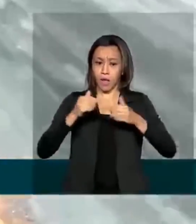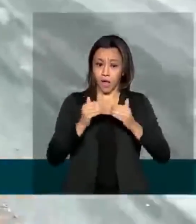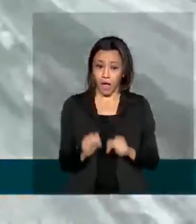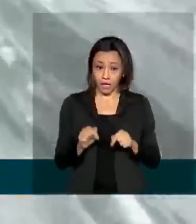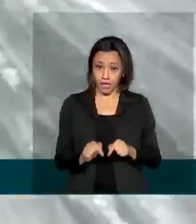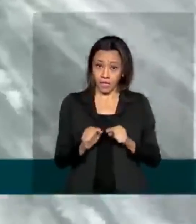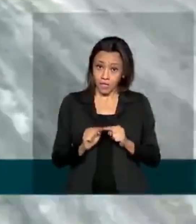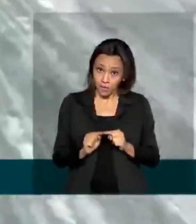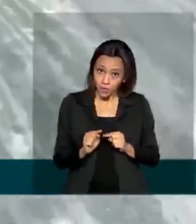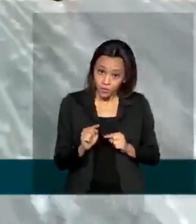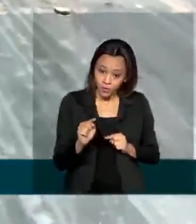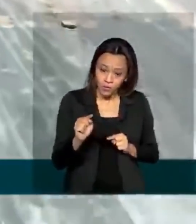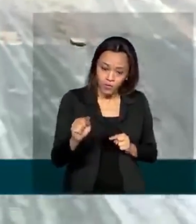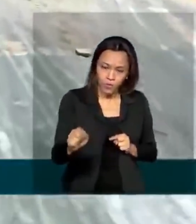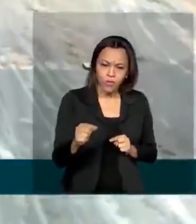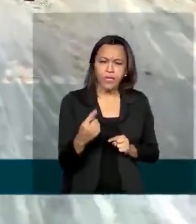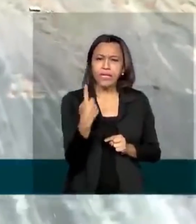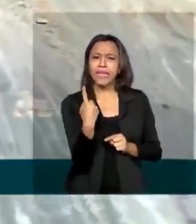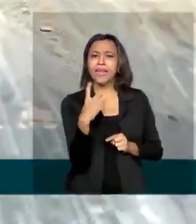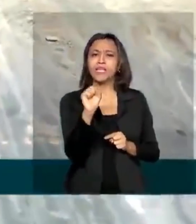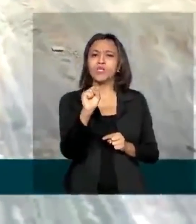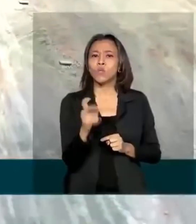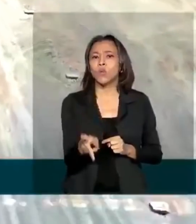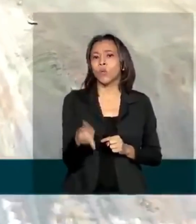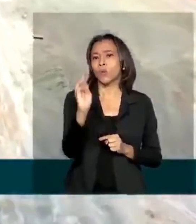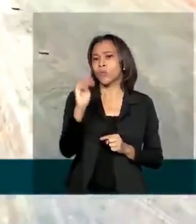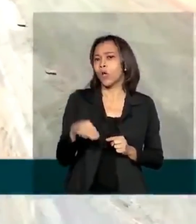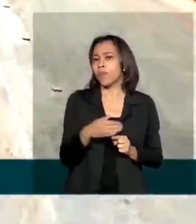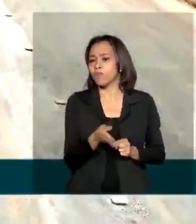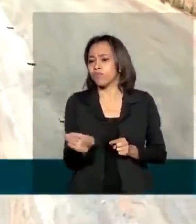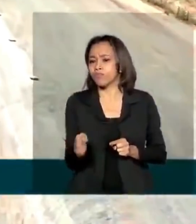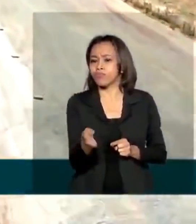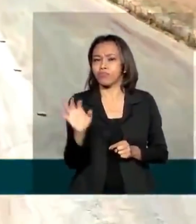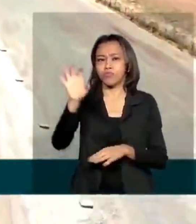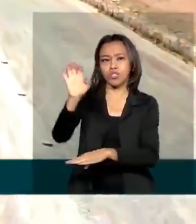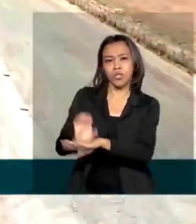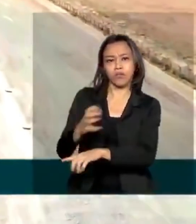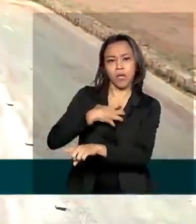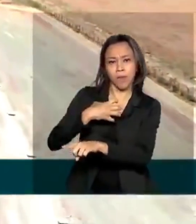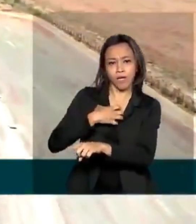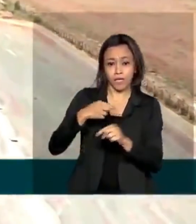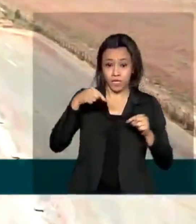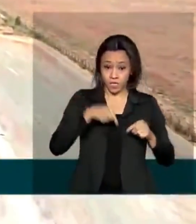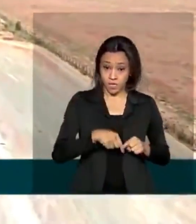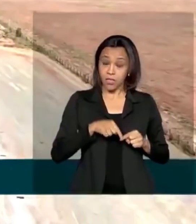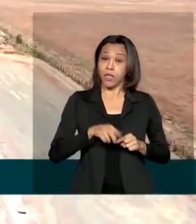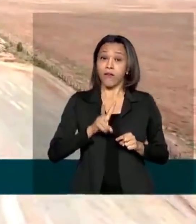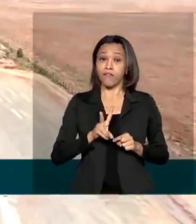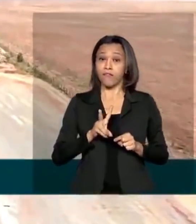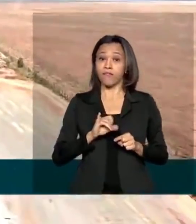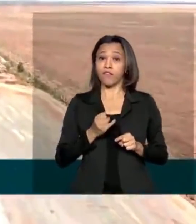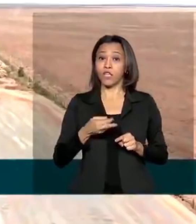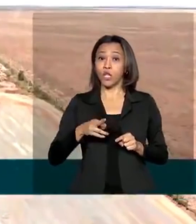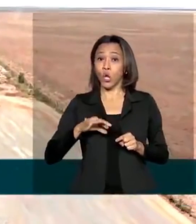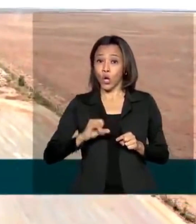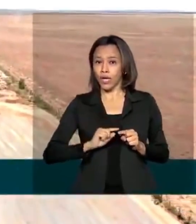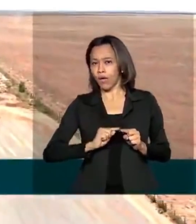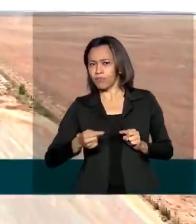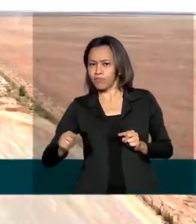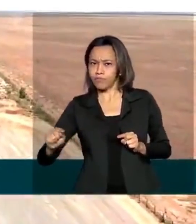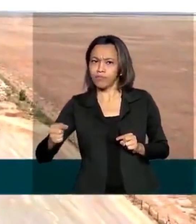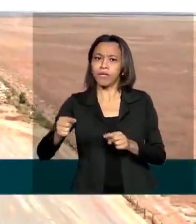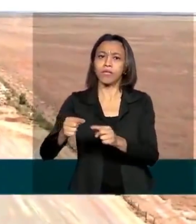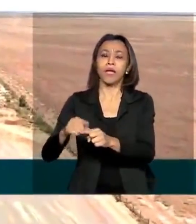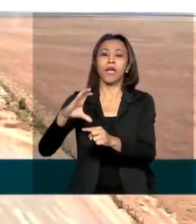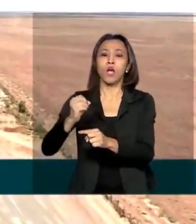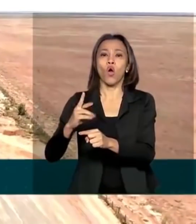e avançar 18 quilômetros pelo Oeste Baiano. O trecho vai de Santa Maria da Vitória a Correntina e a previsão